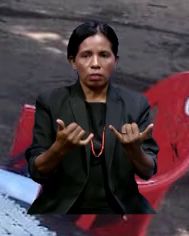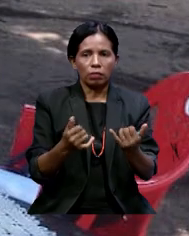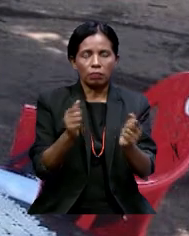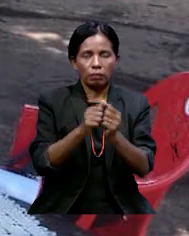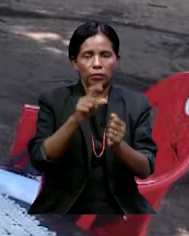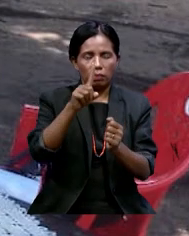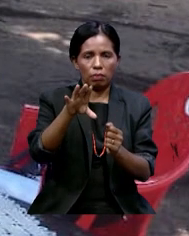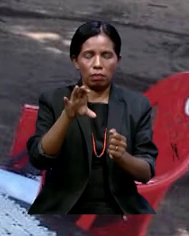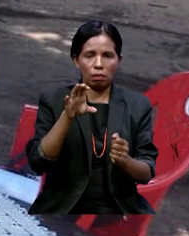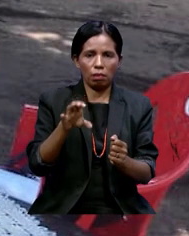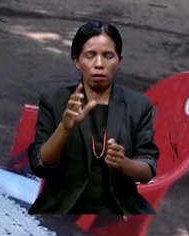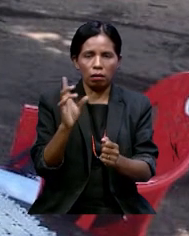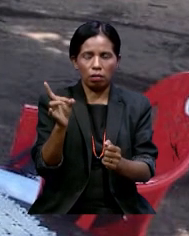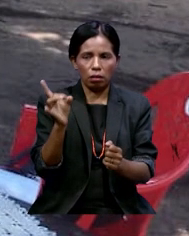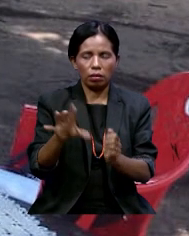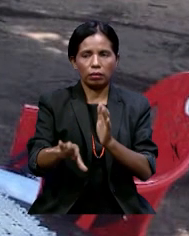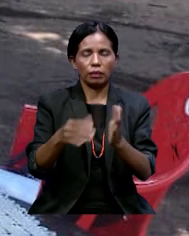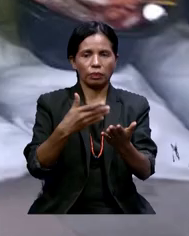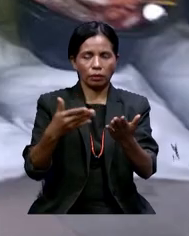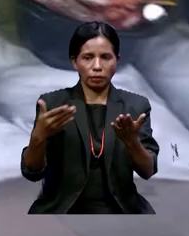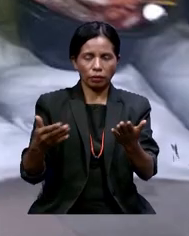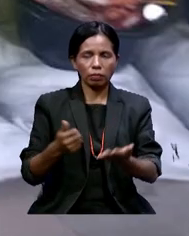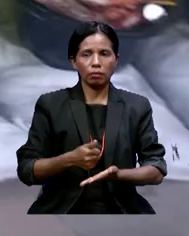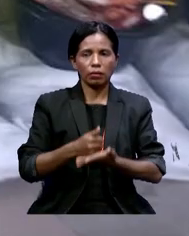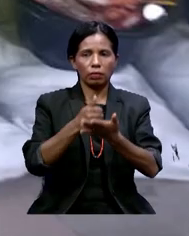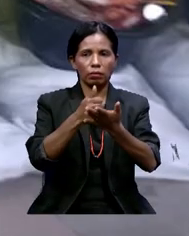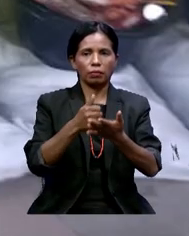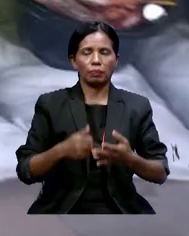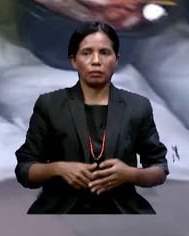katu sira valnulu no hetang ona material construção Feliciano Venancio Belo, ZMN.